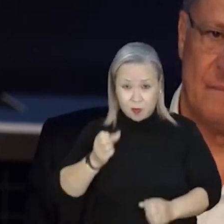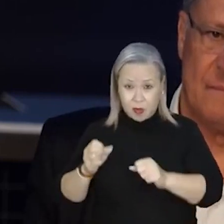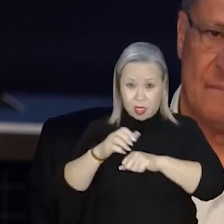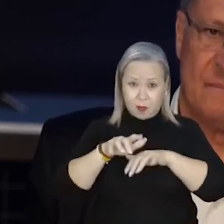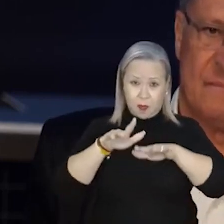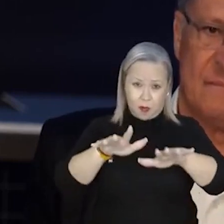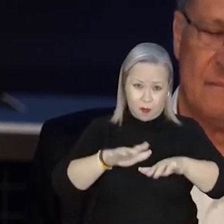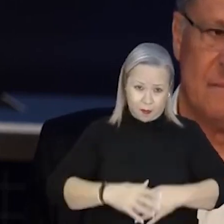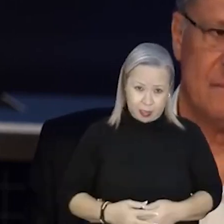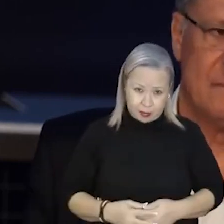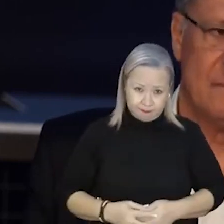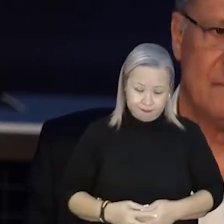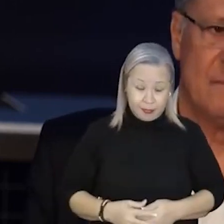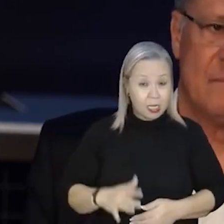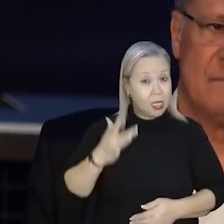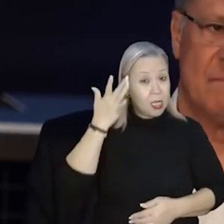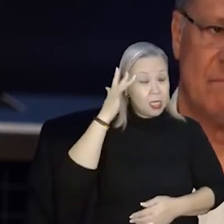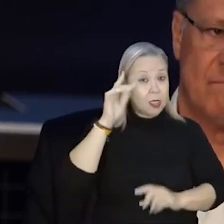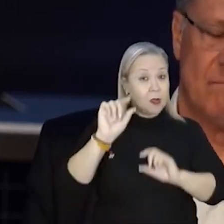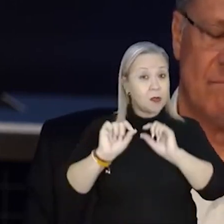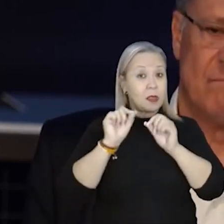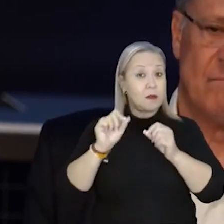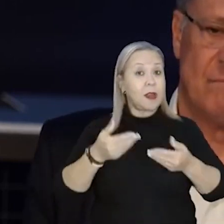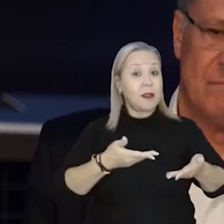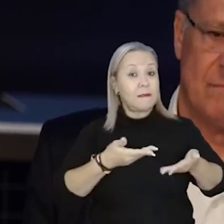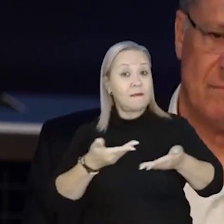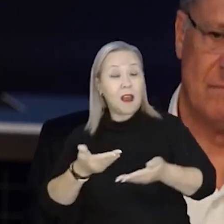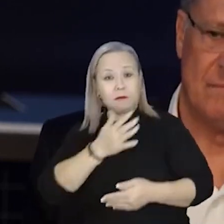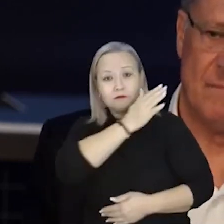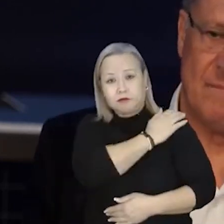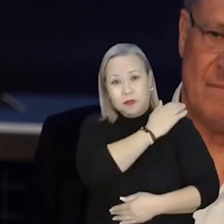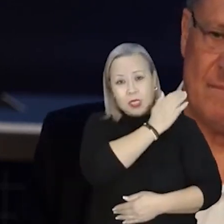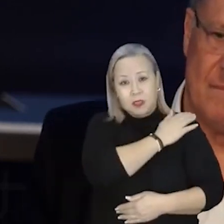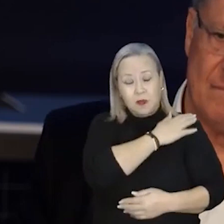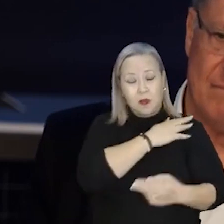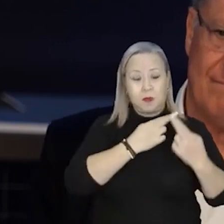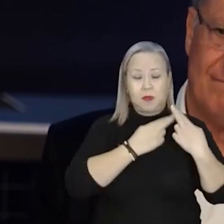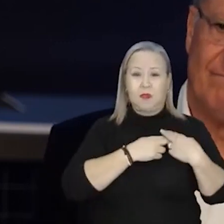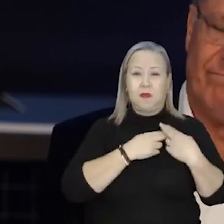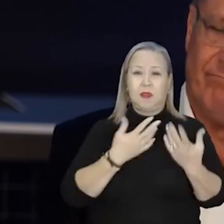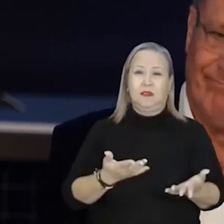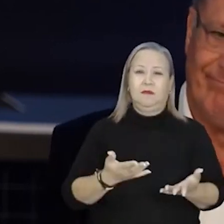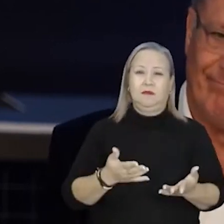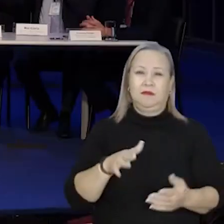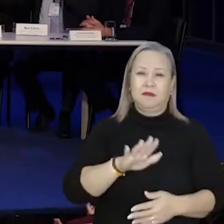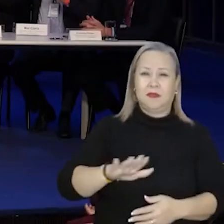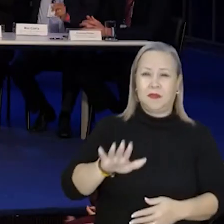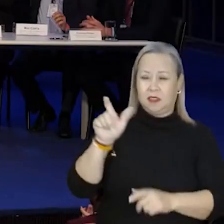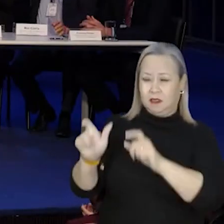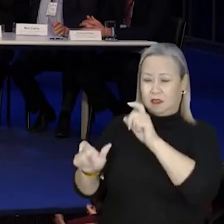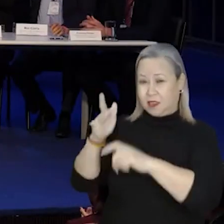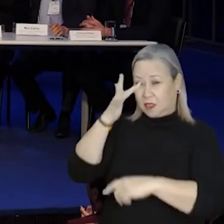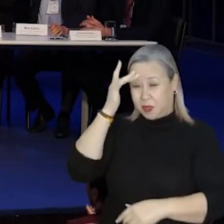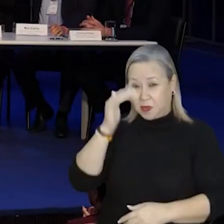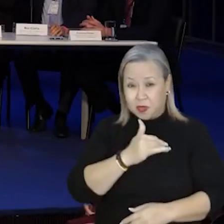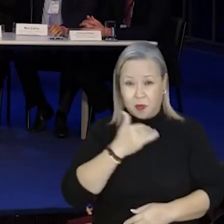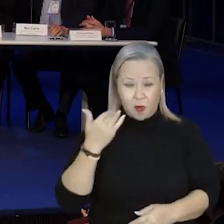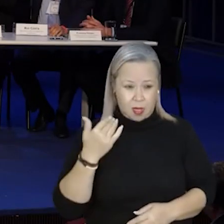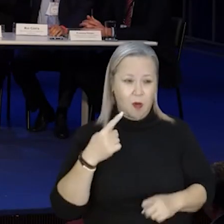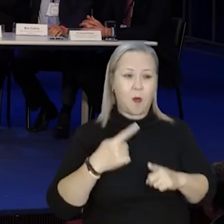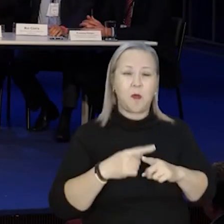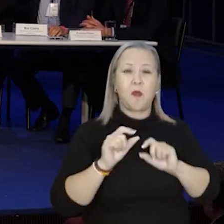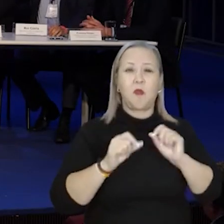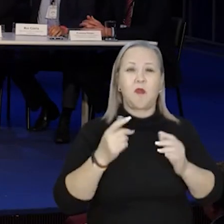nas costas a responsabilidade de pelo menos metade dessas pessoas que morreram, porque ele